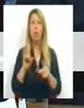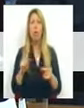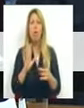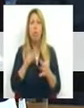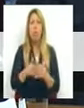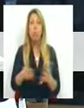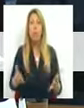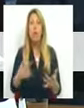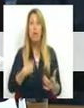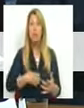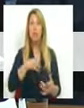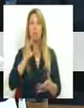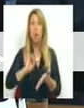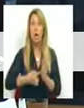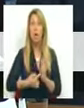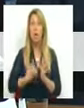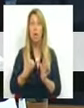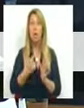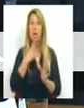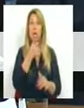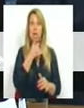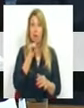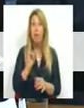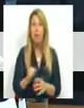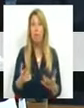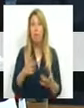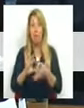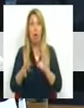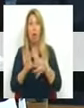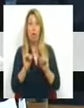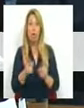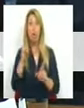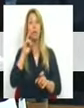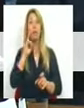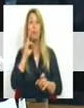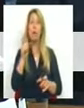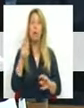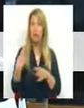as decisões que estavam a ser tomadas caminhavam numa lógica que salvaguardava os interesses do Estado. Sem dúvida.